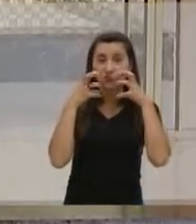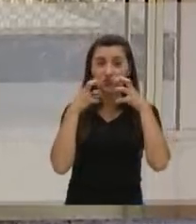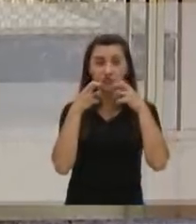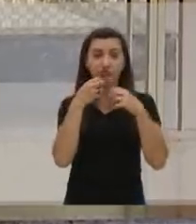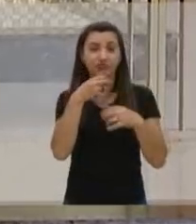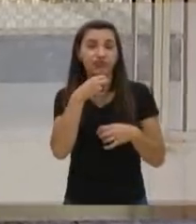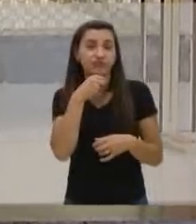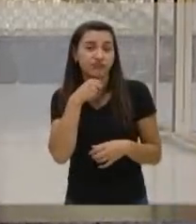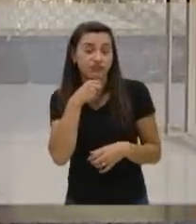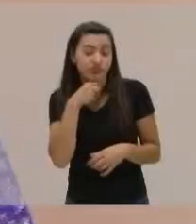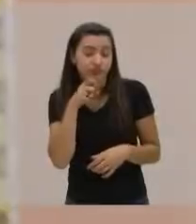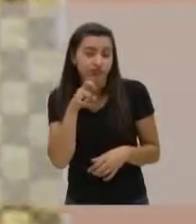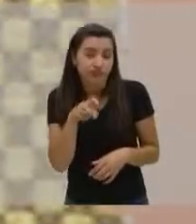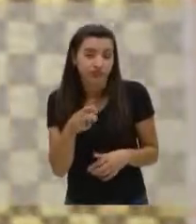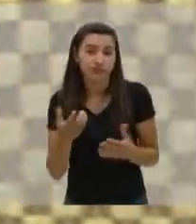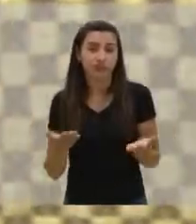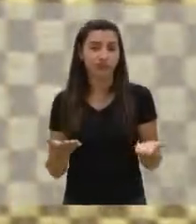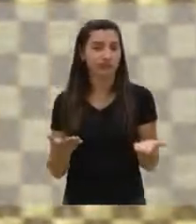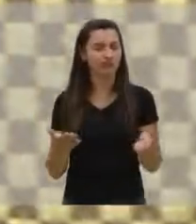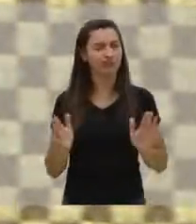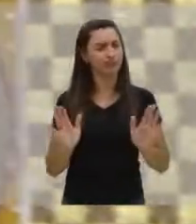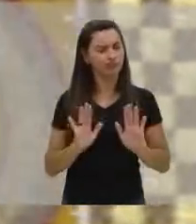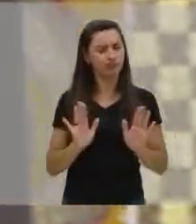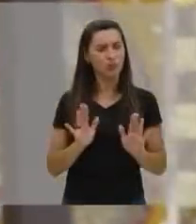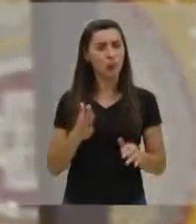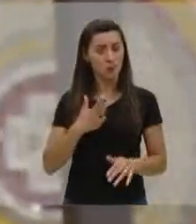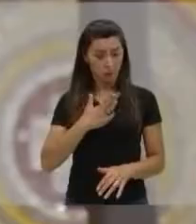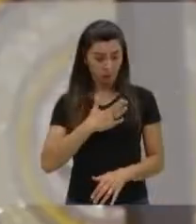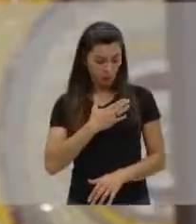Do contrário, é pegar essa vida,